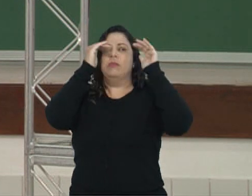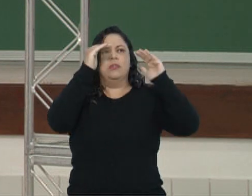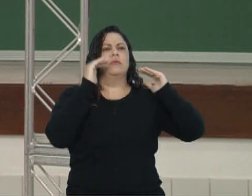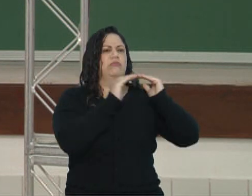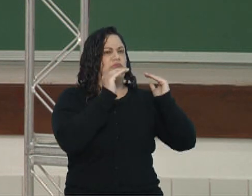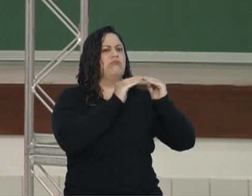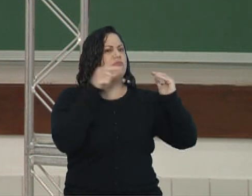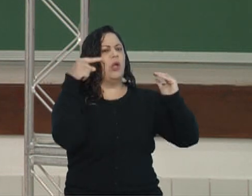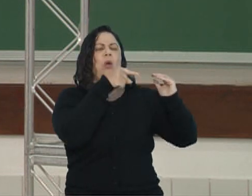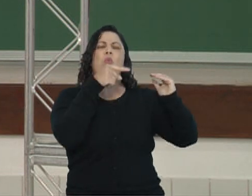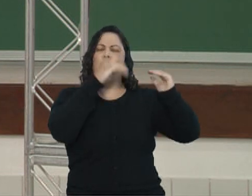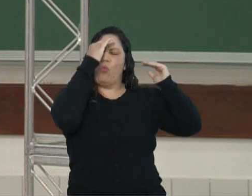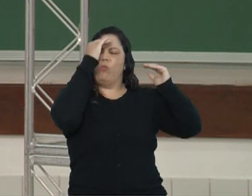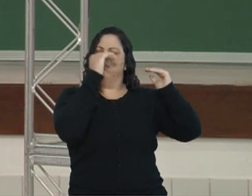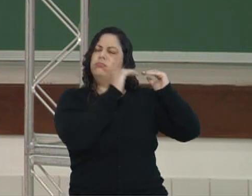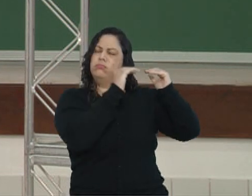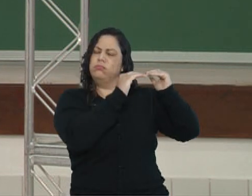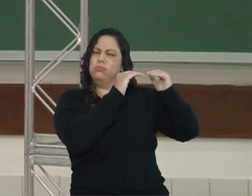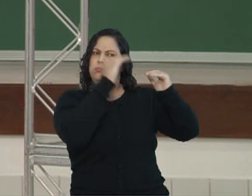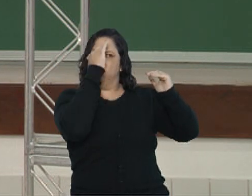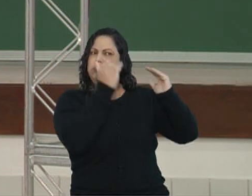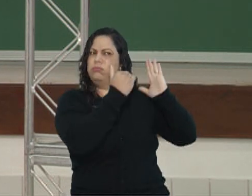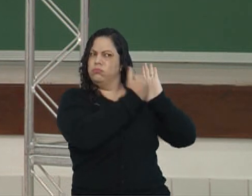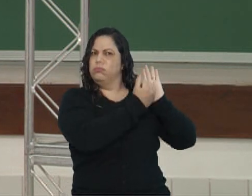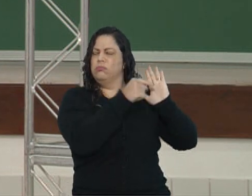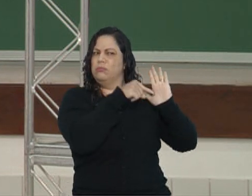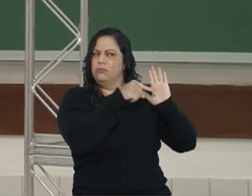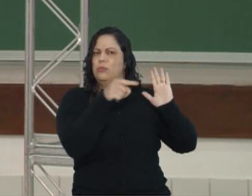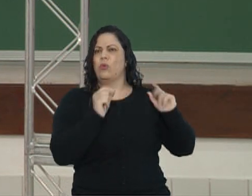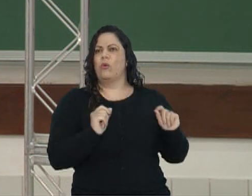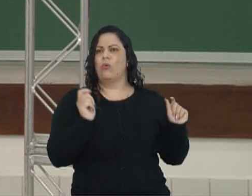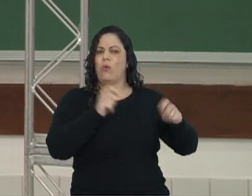delega um certo tipo de